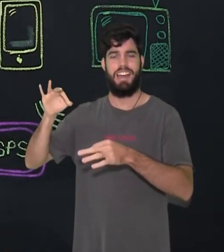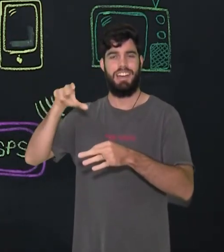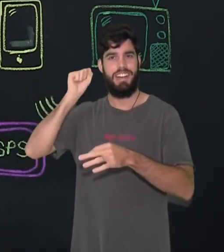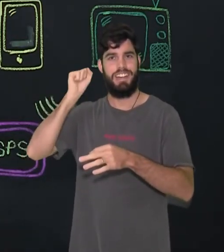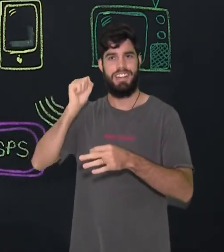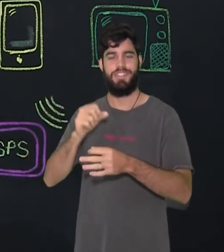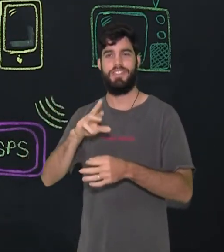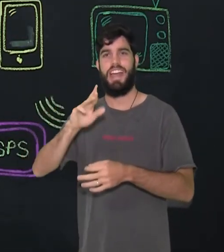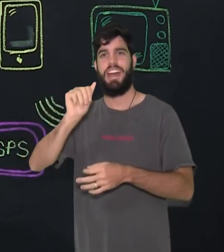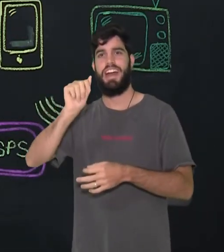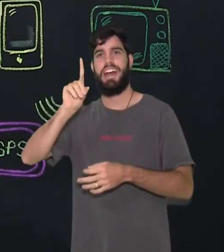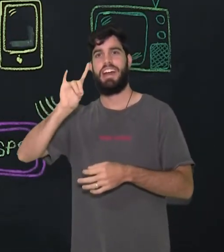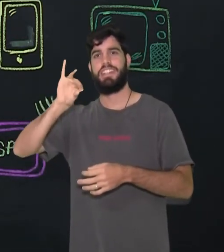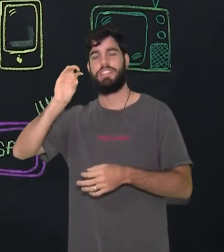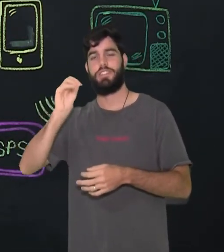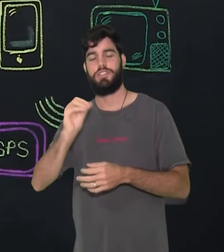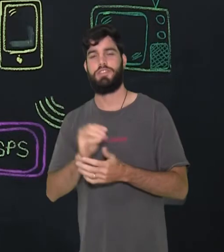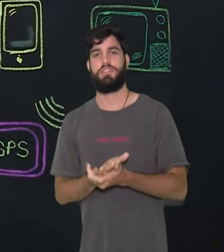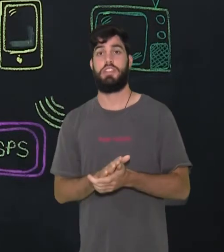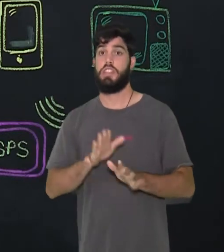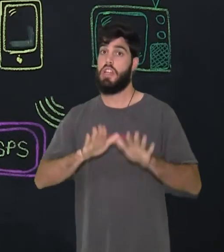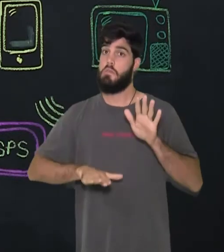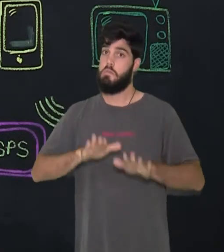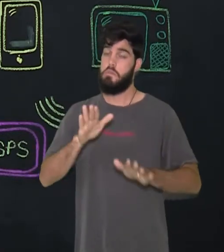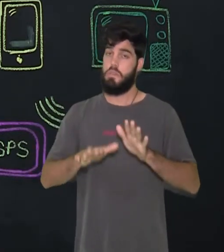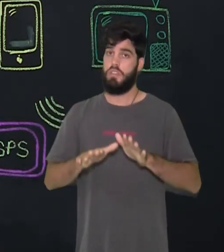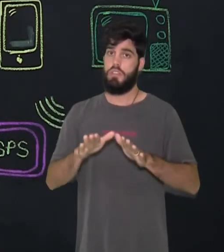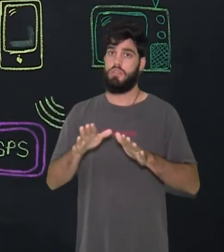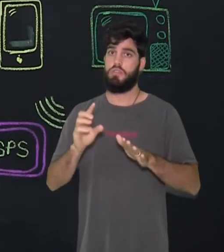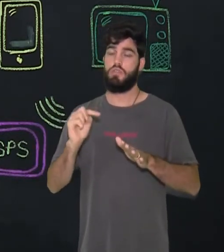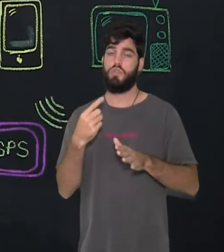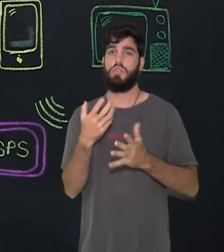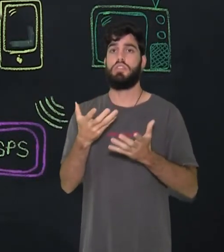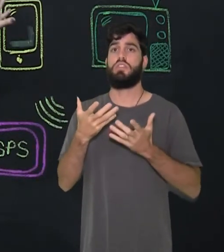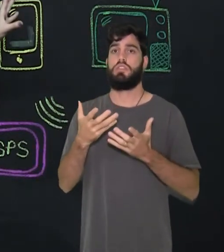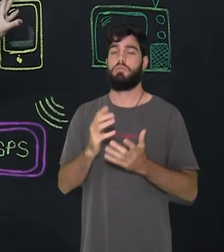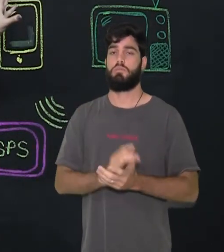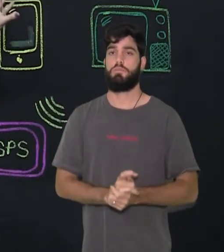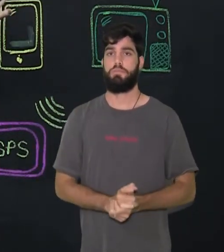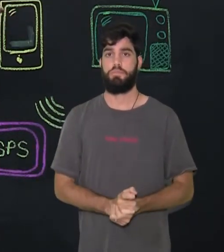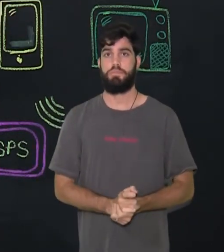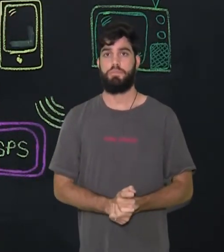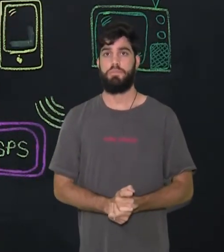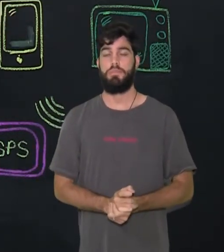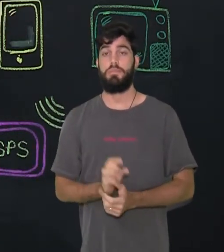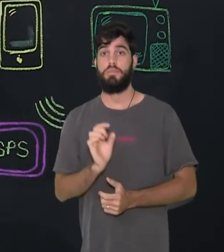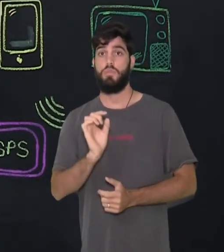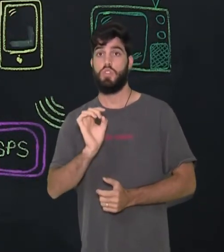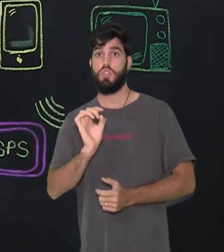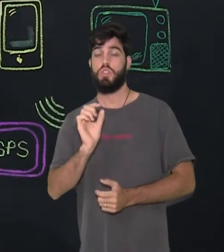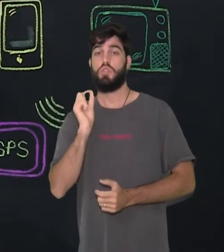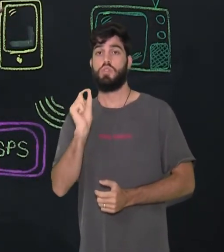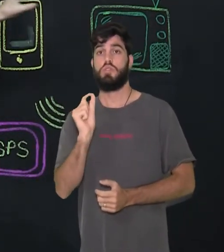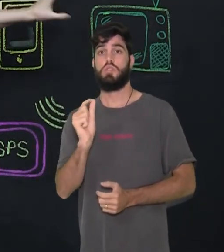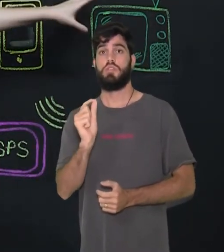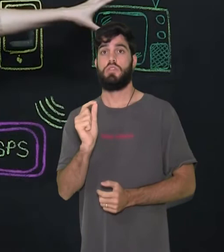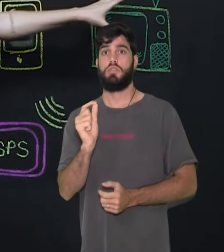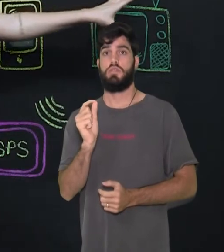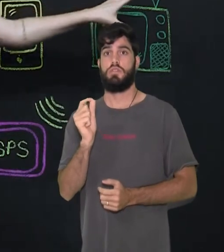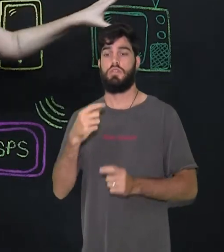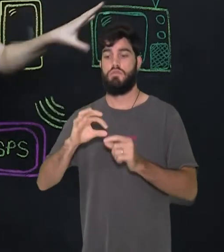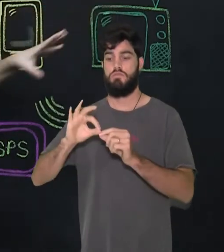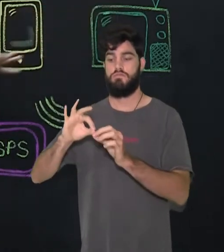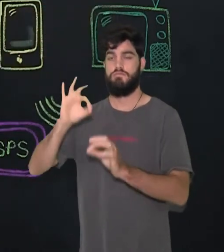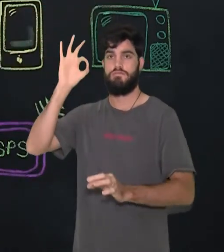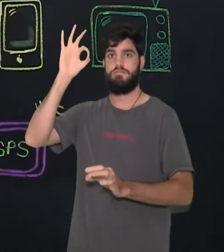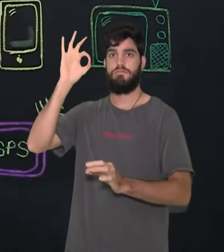de acordo com a necessidade do que a gente está pensando ali. Só que quem capta isso são o quê? As